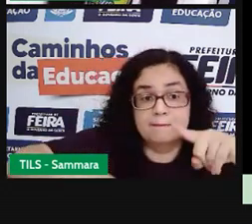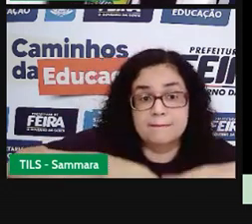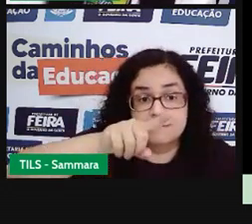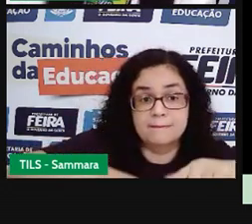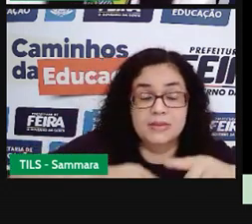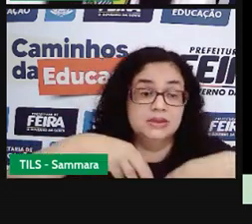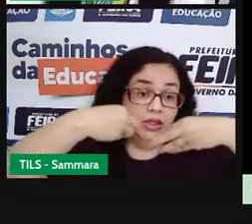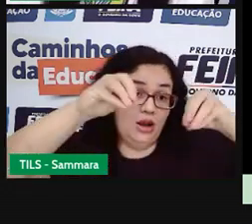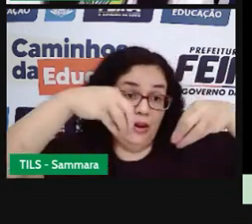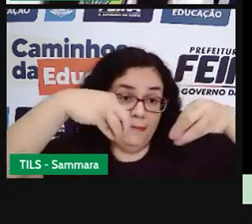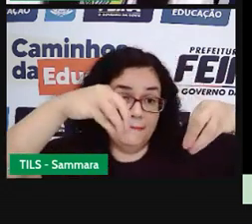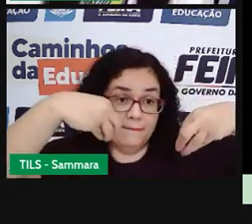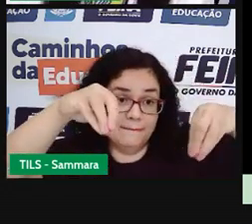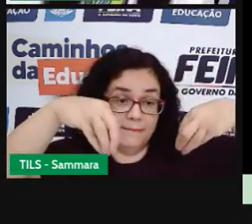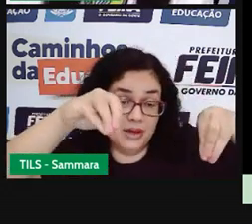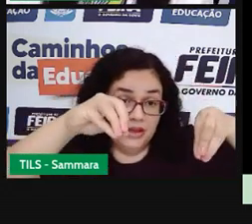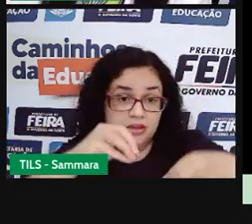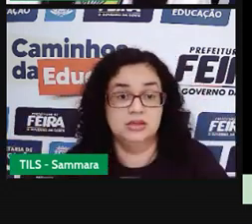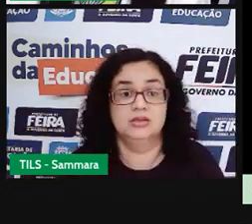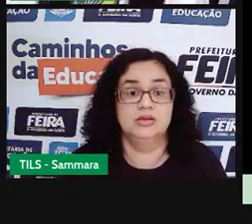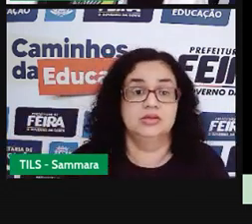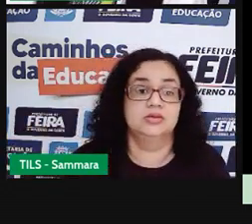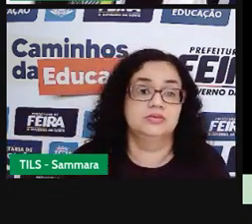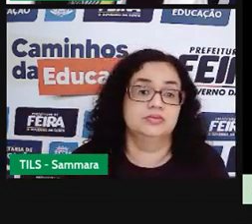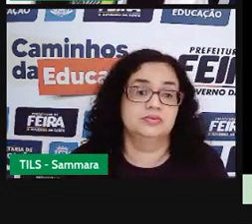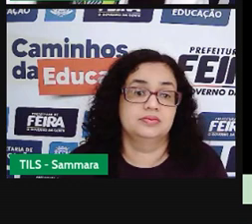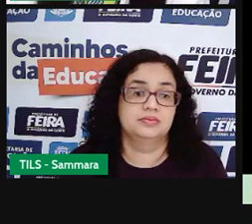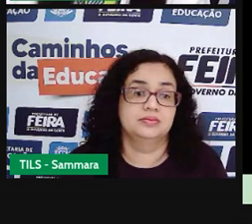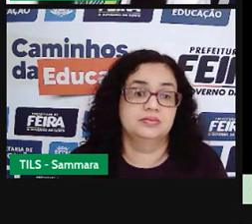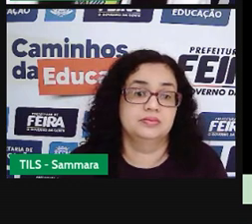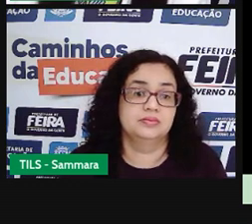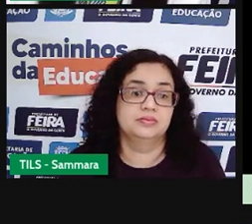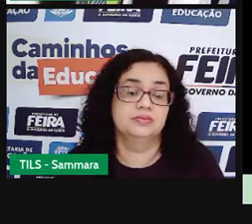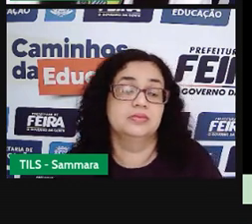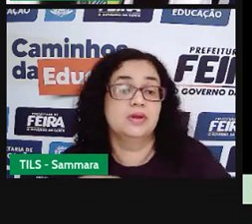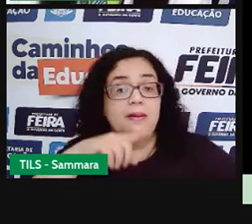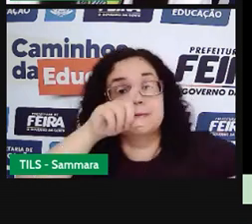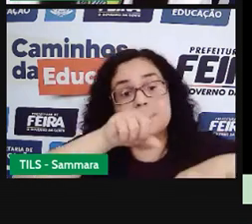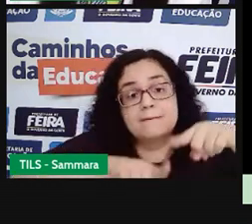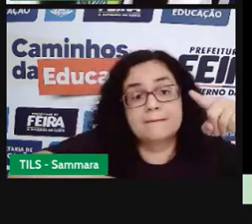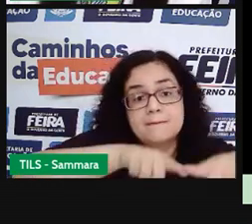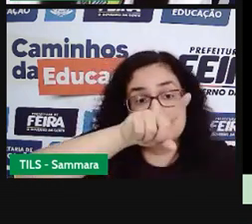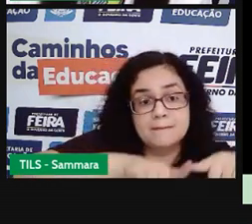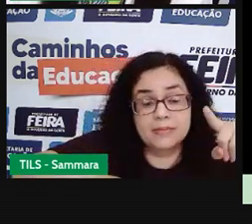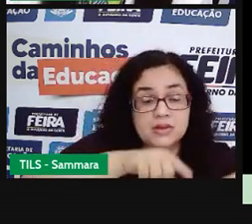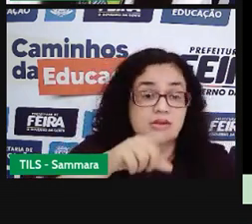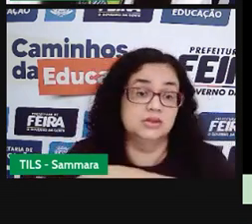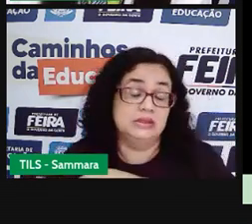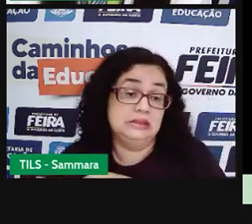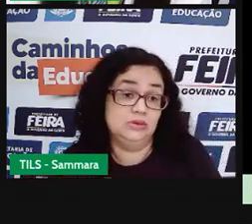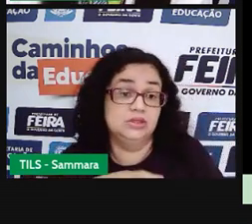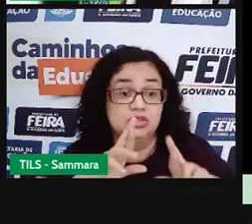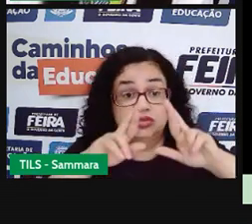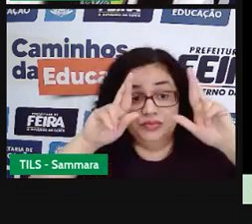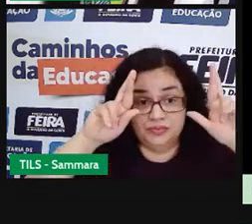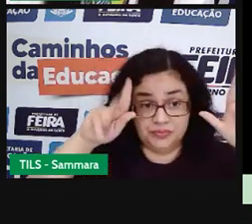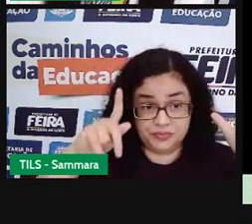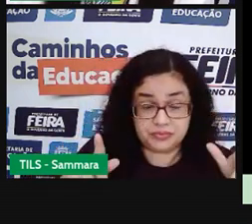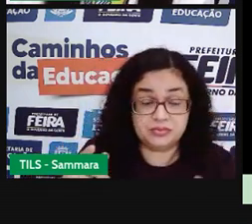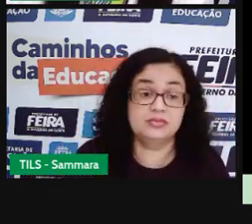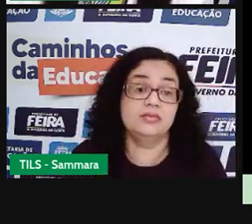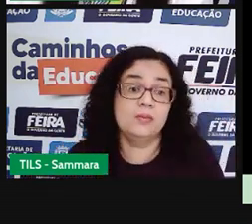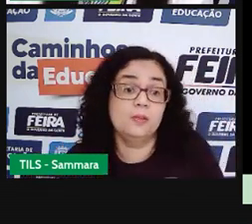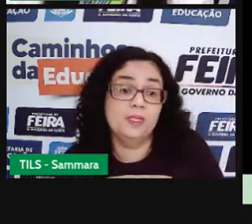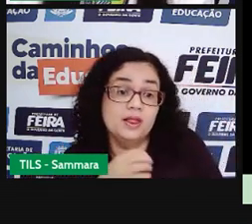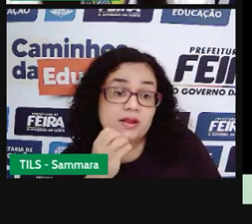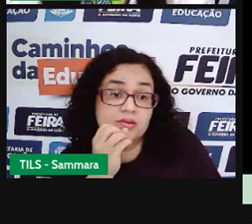usam plástico que usam metal que usa o vidro Então são materiais de composições diferentes mas que